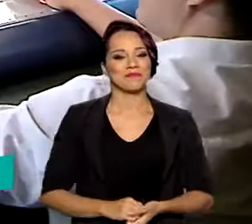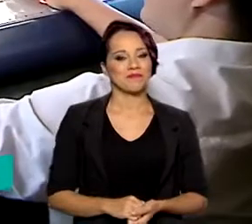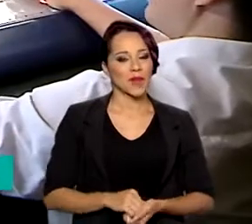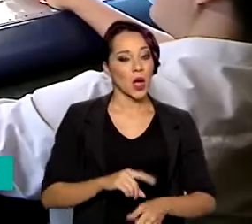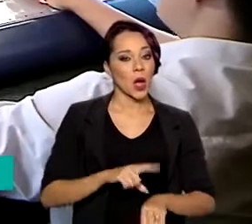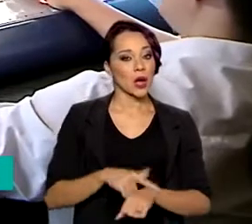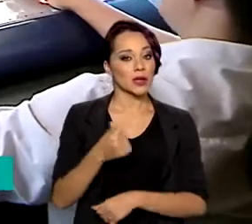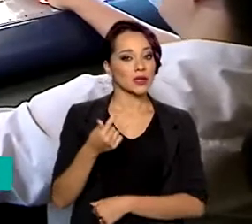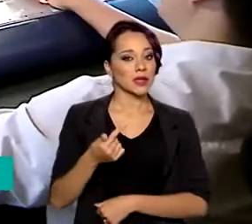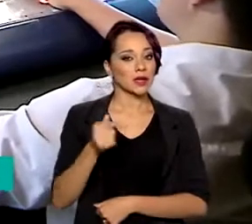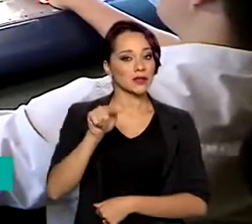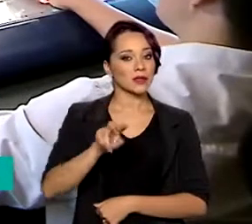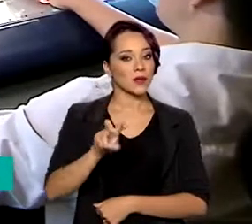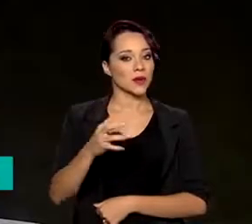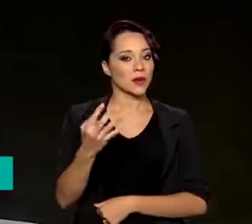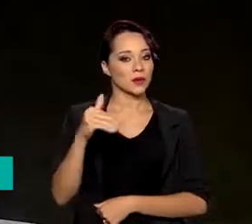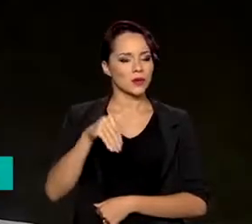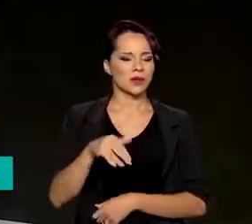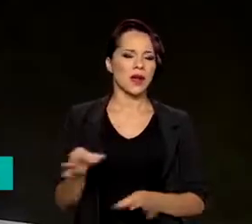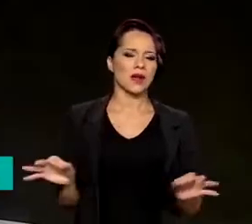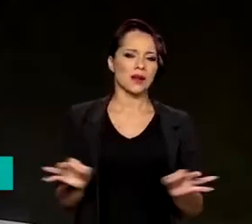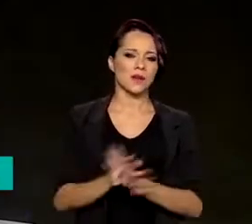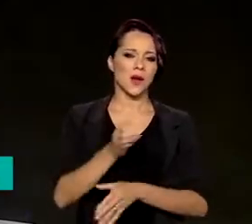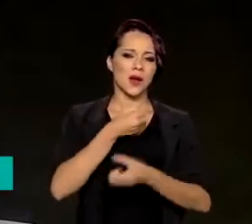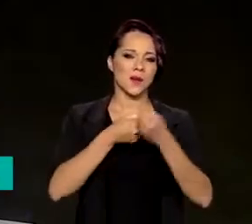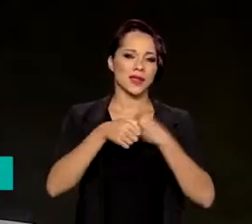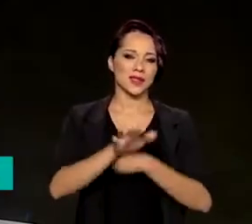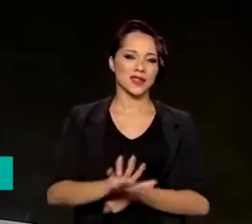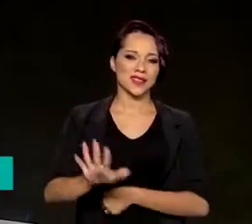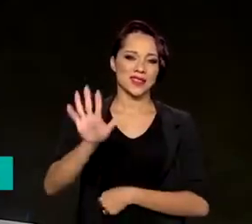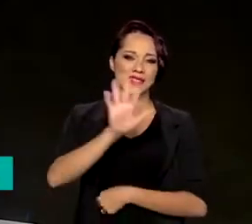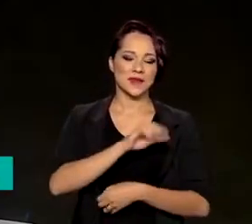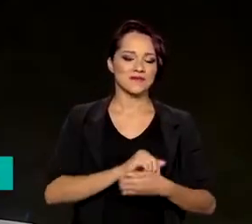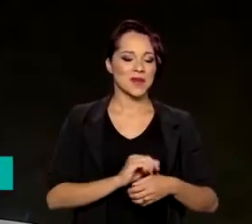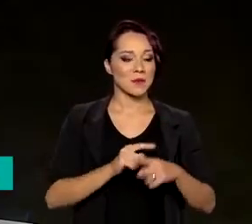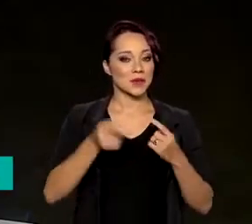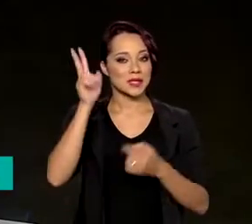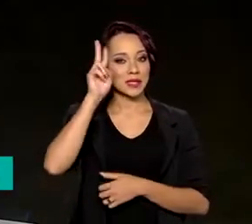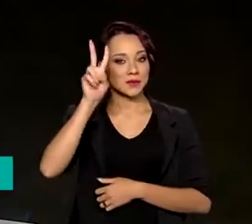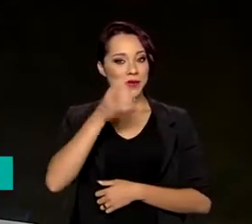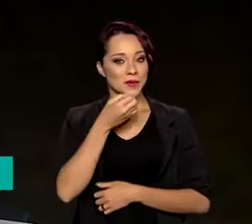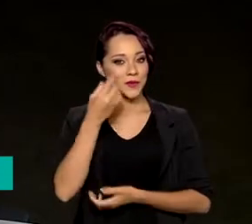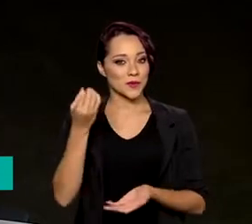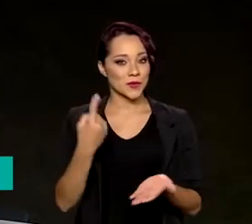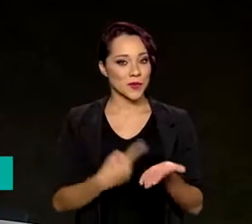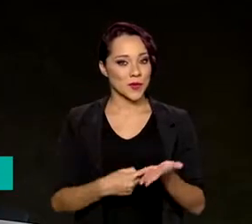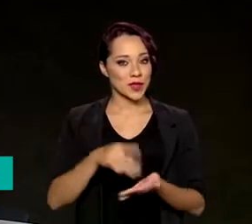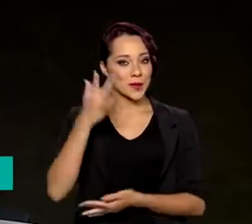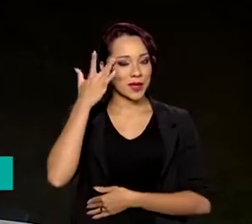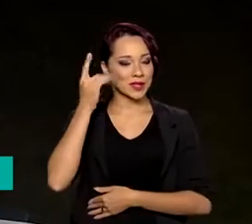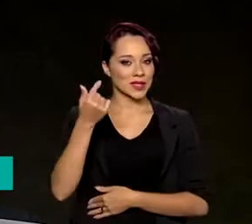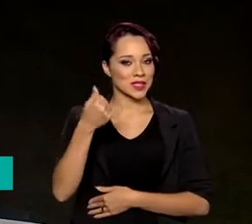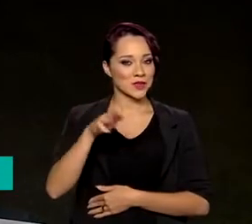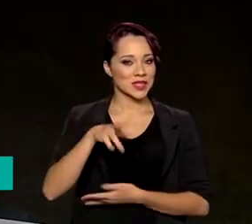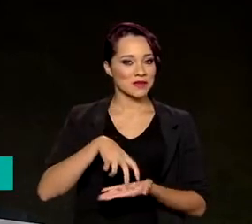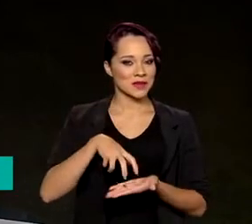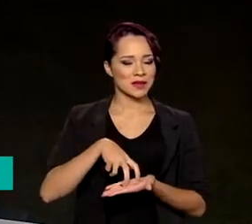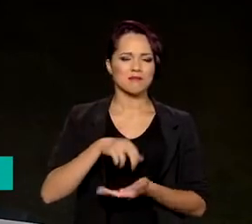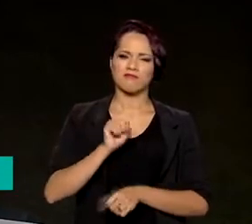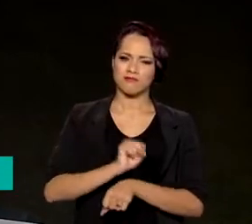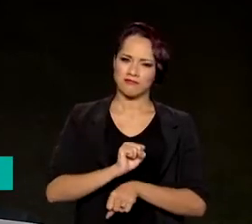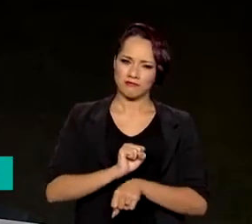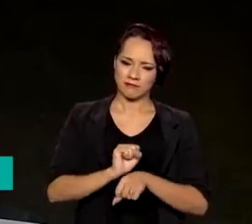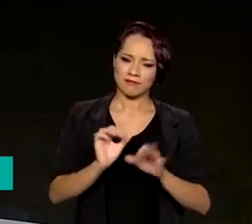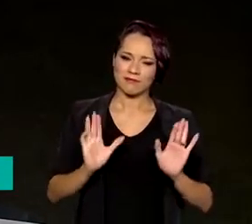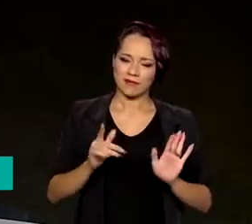7 horas e 54 minutos e chegamos ao fim desta edição do Repórter Nacional. Mas lembrando que temos um novo encontro amanhã às 7h30 da manhã. Mas não sai daí,